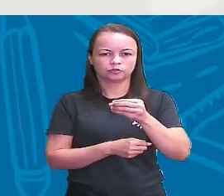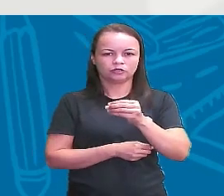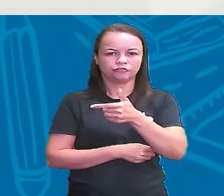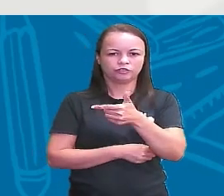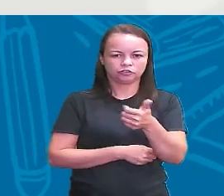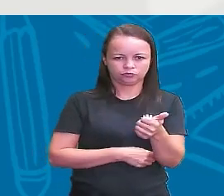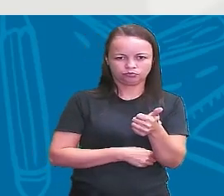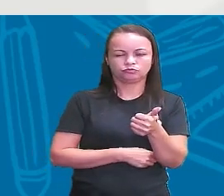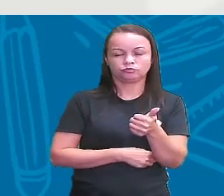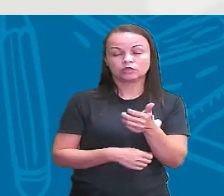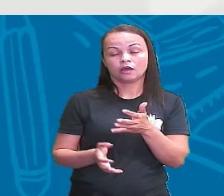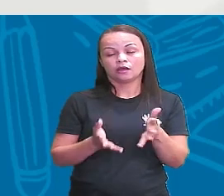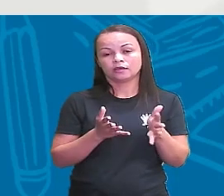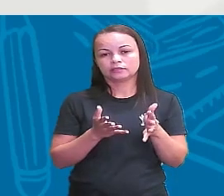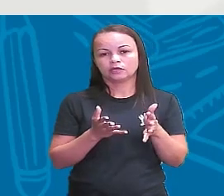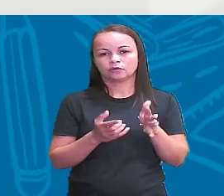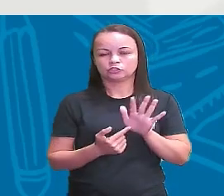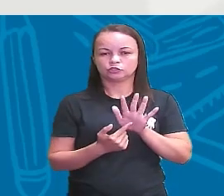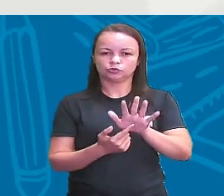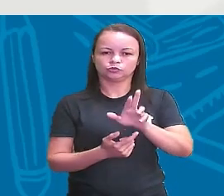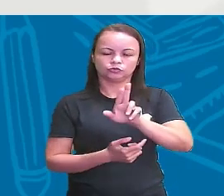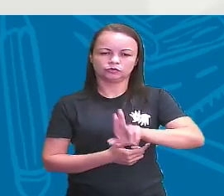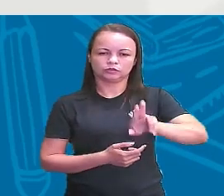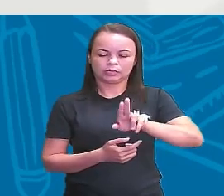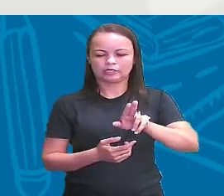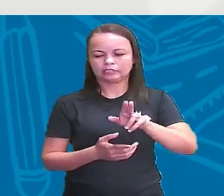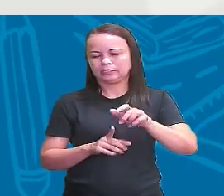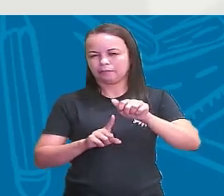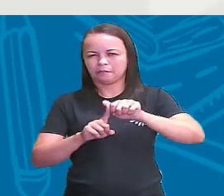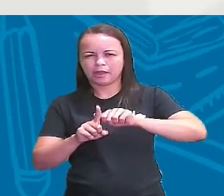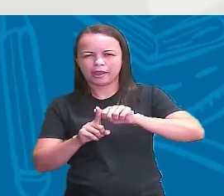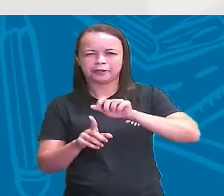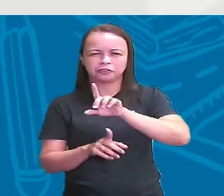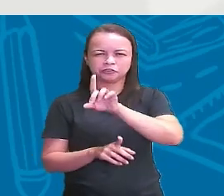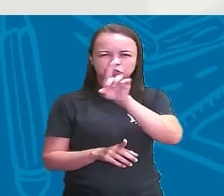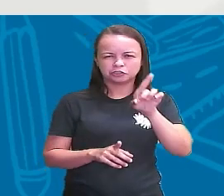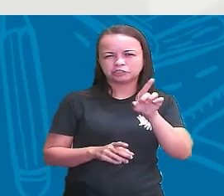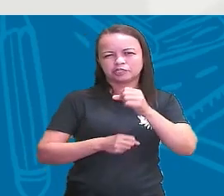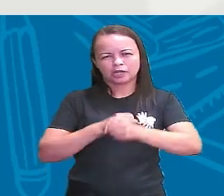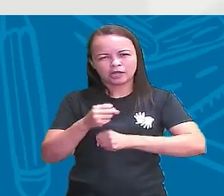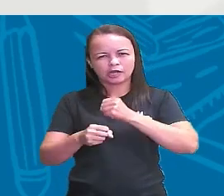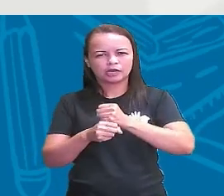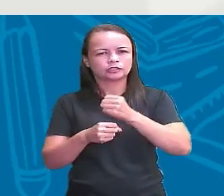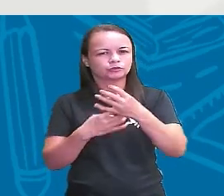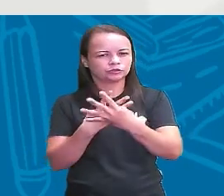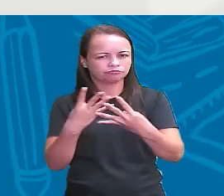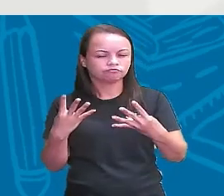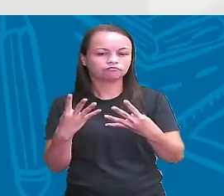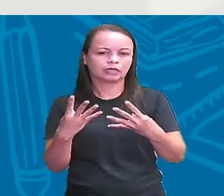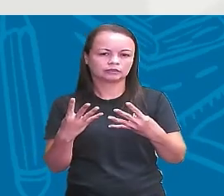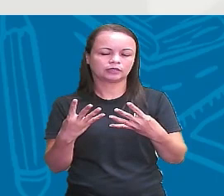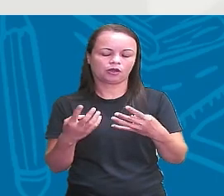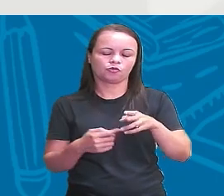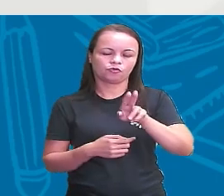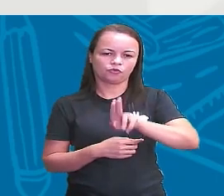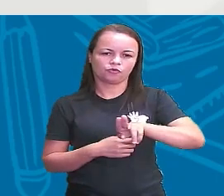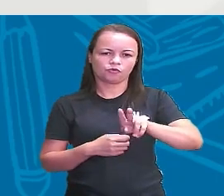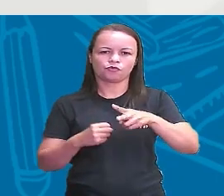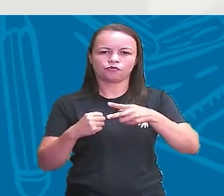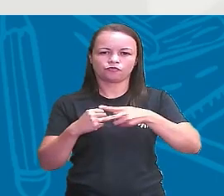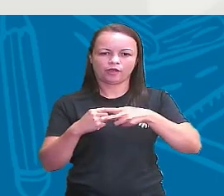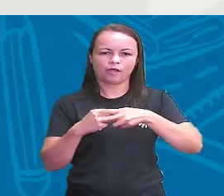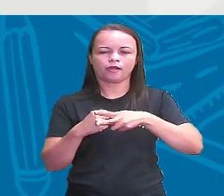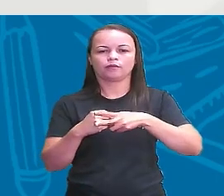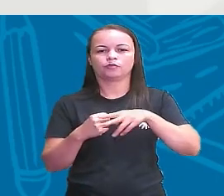gente usa para indicar esse tempo de mês, dia, ano ou estação, o verbo estar.